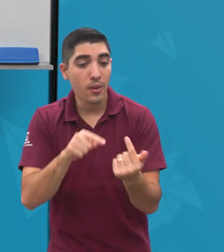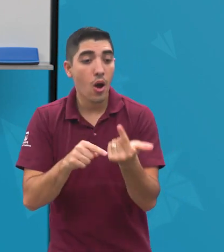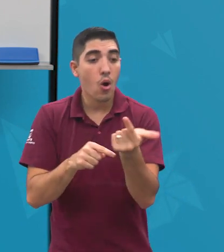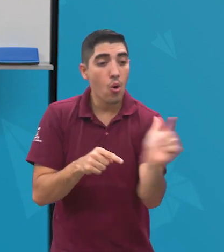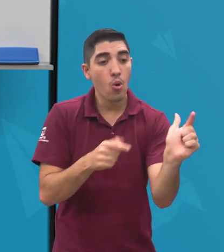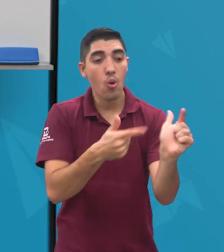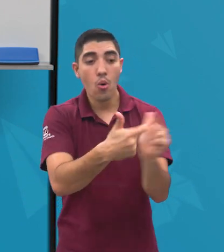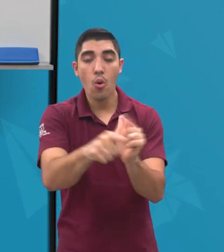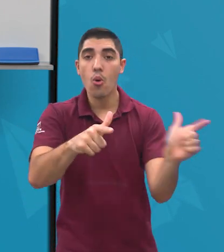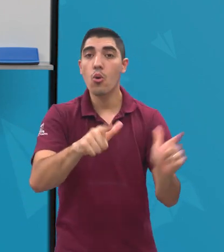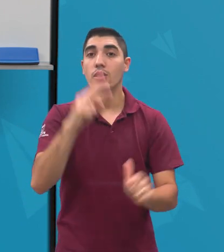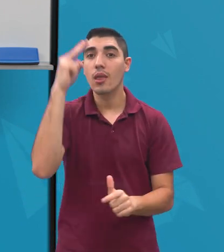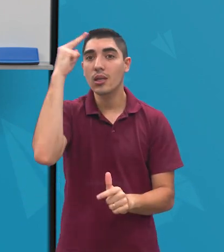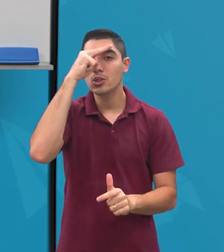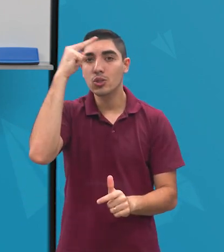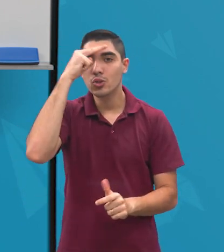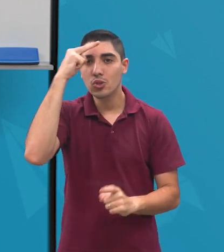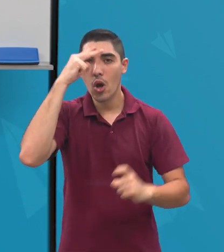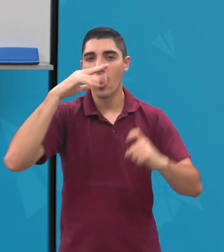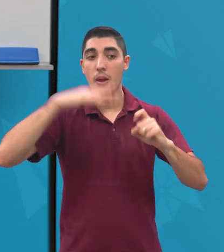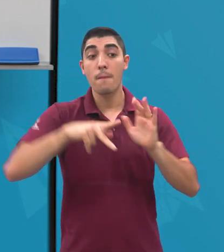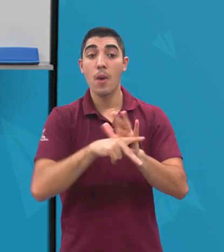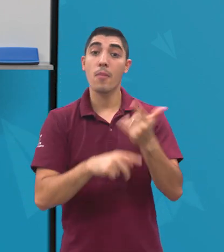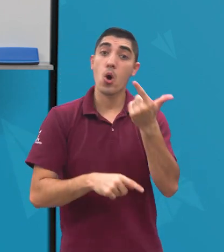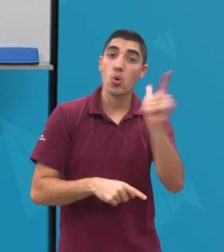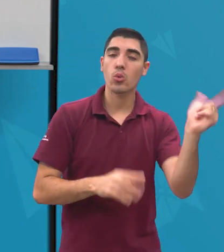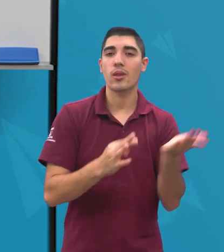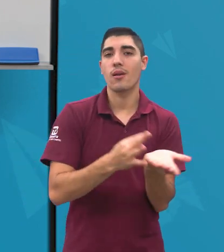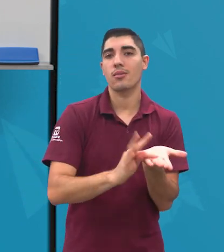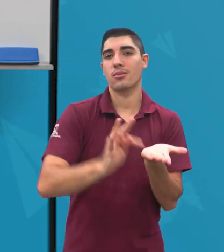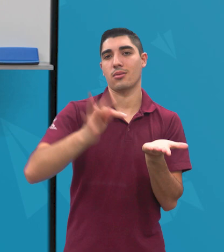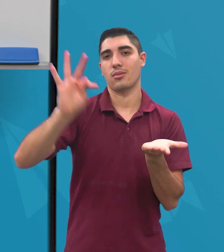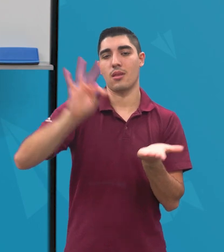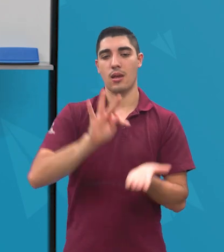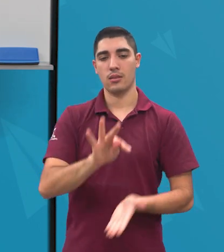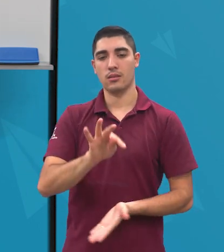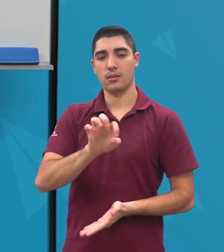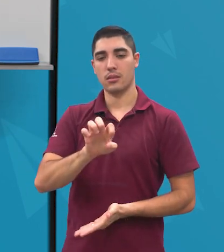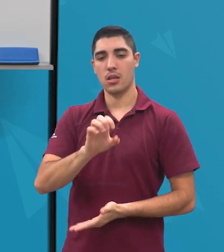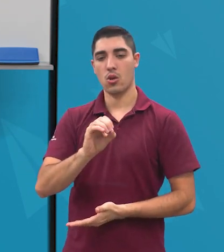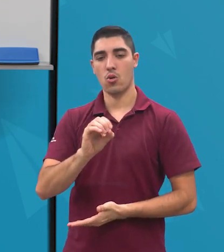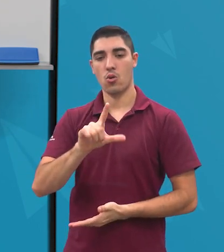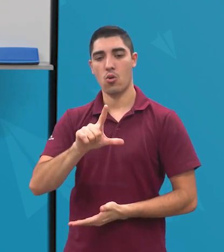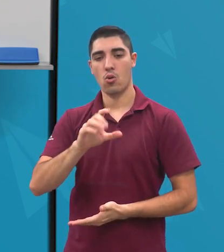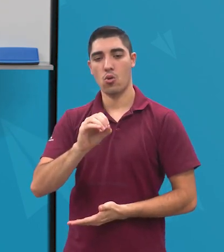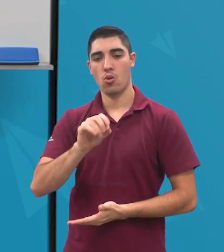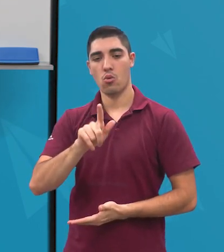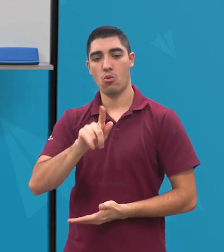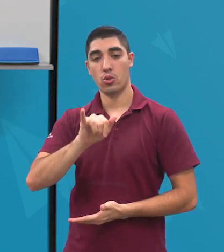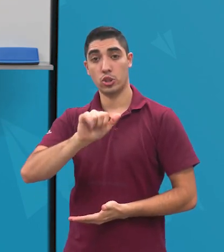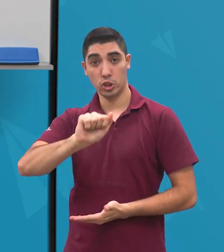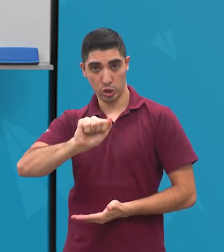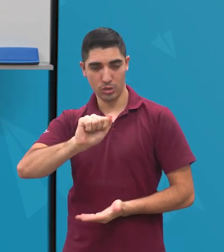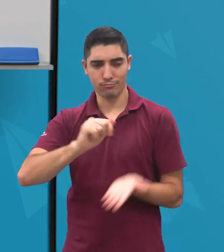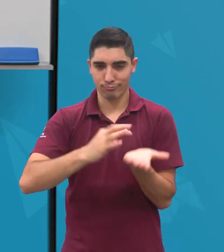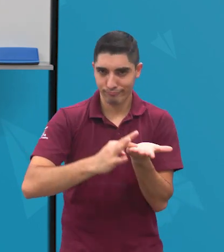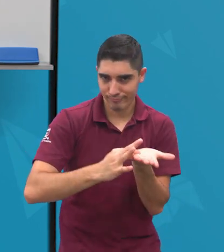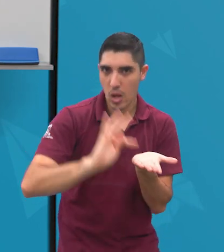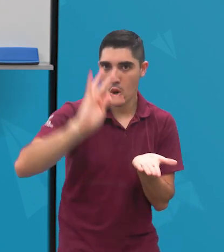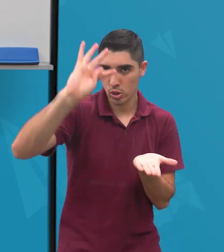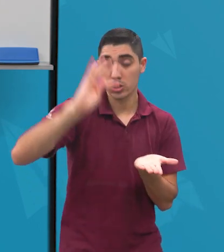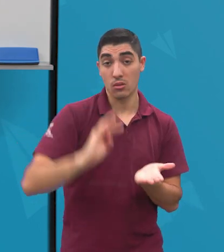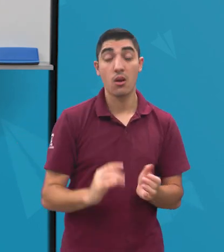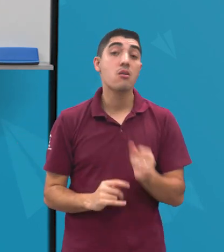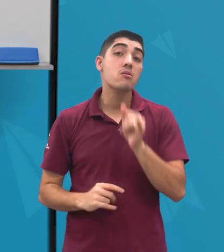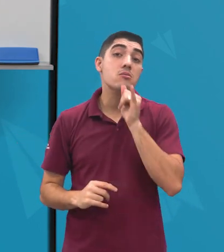nós encontramos em outras teologias. Podemos fazer todas as mitologias africanas conversarem